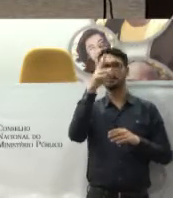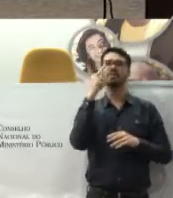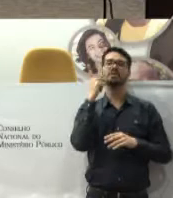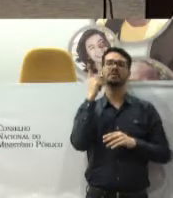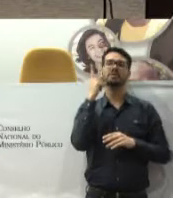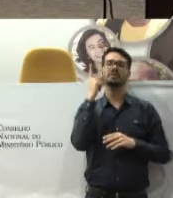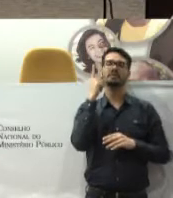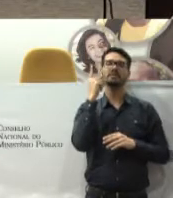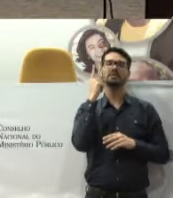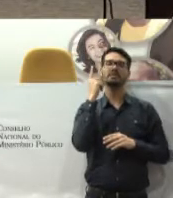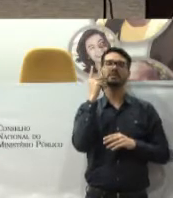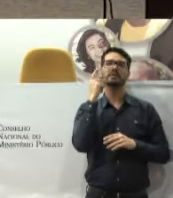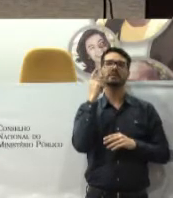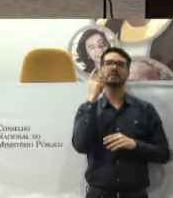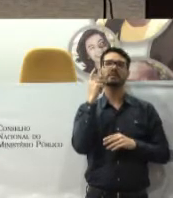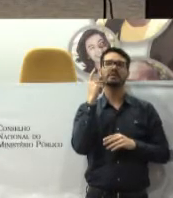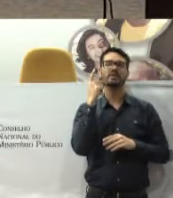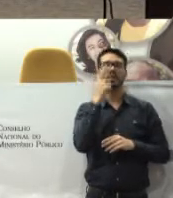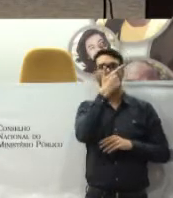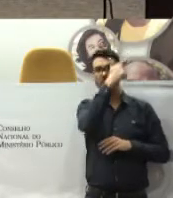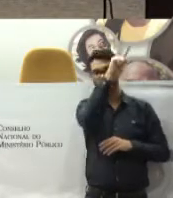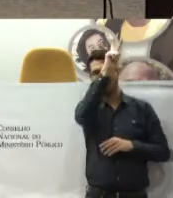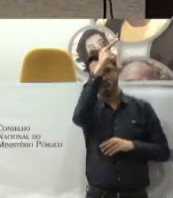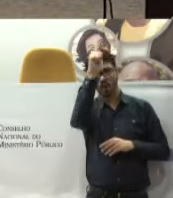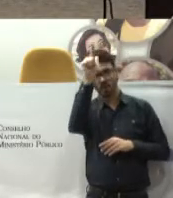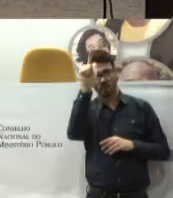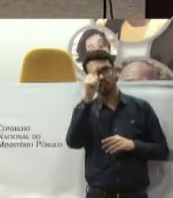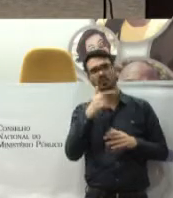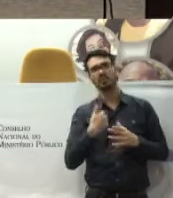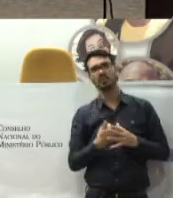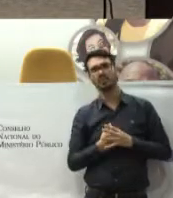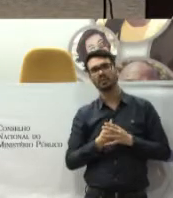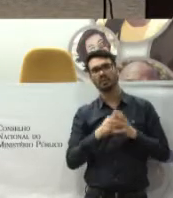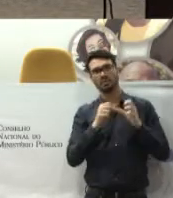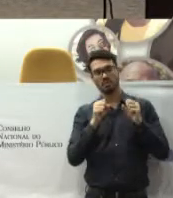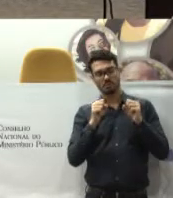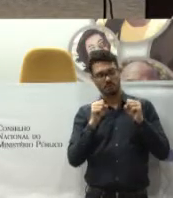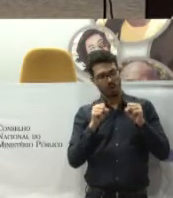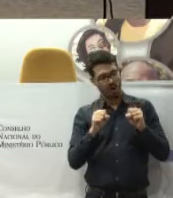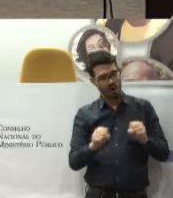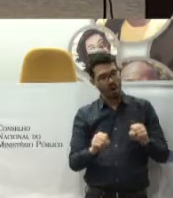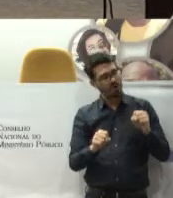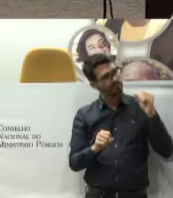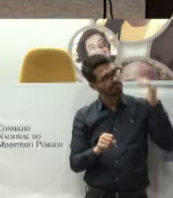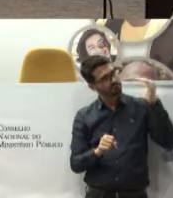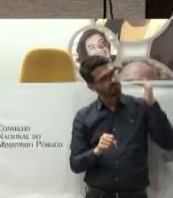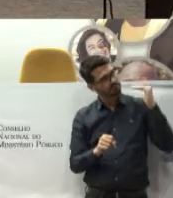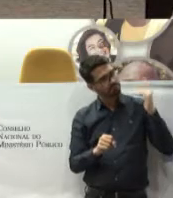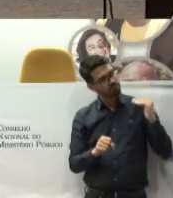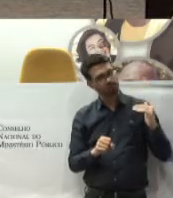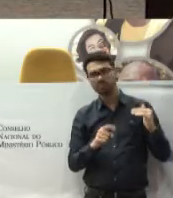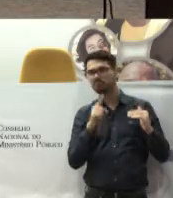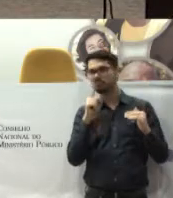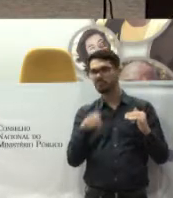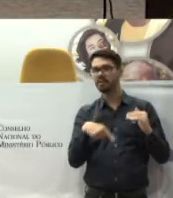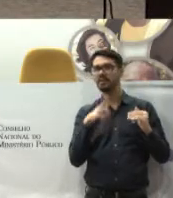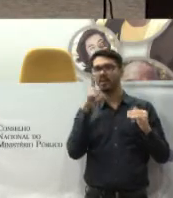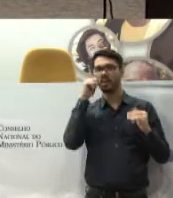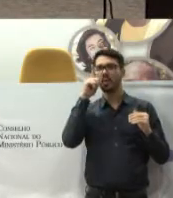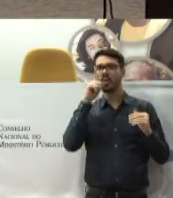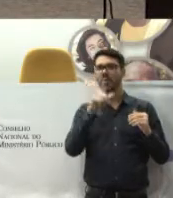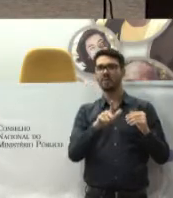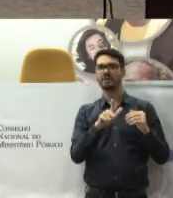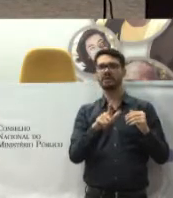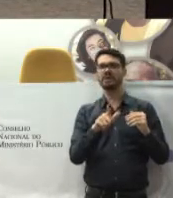E outros elementos que podem ser levados em consideração para o tratamento